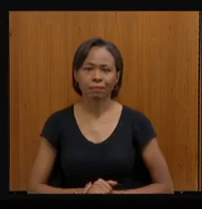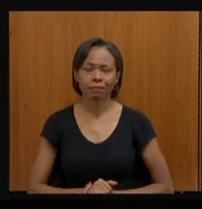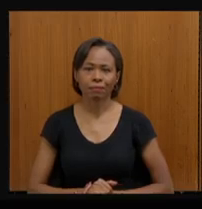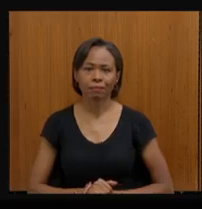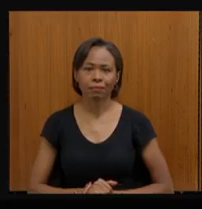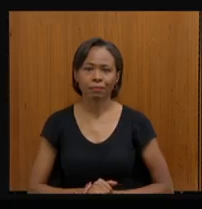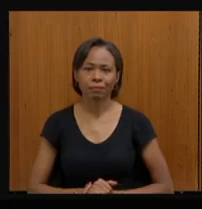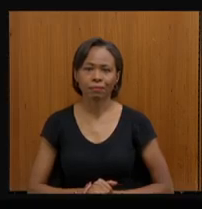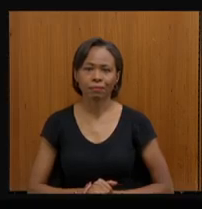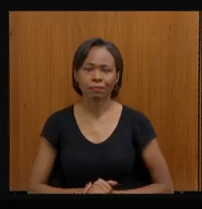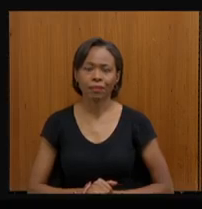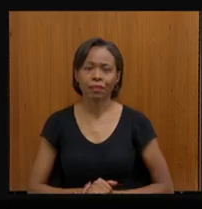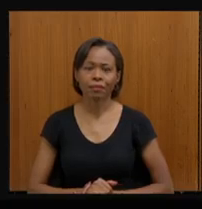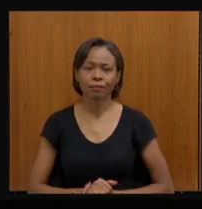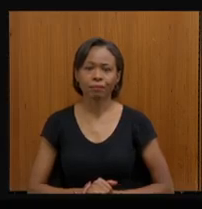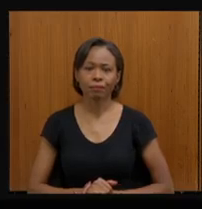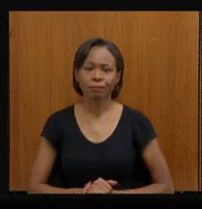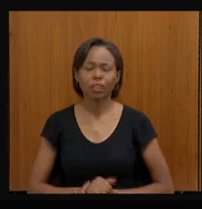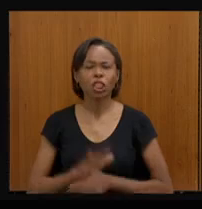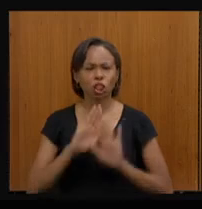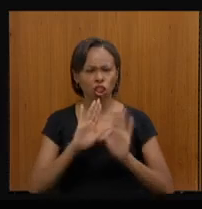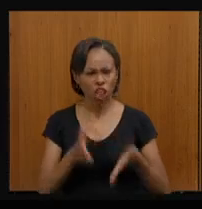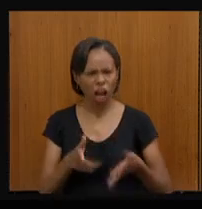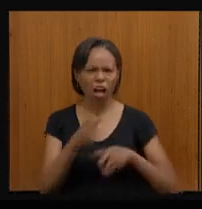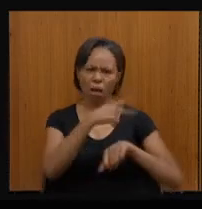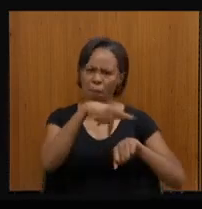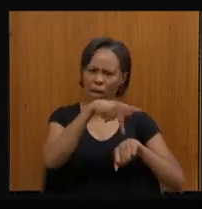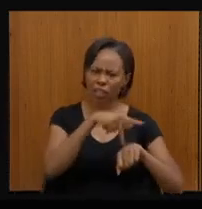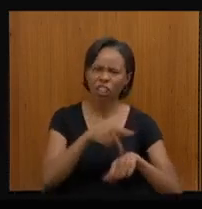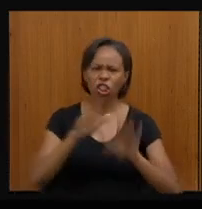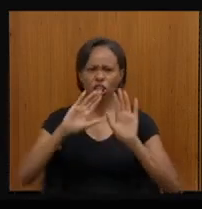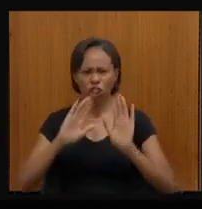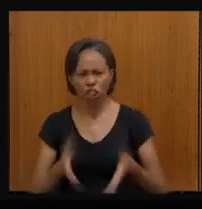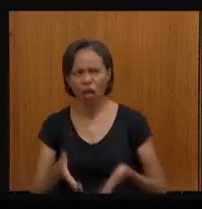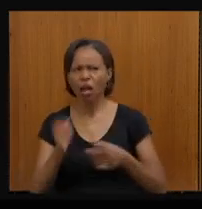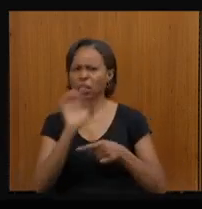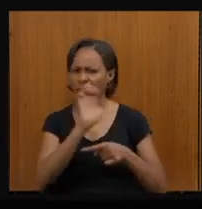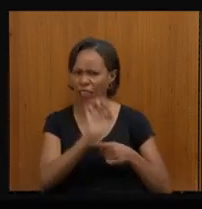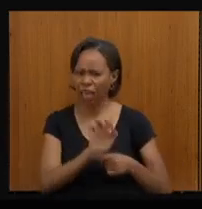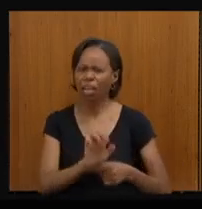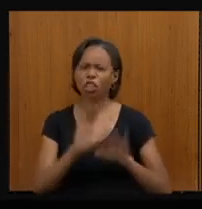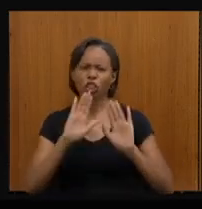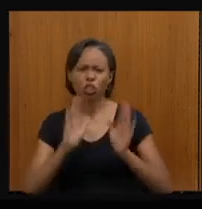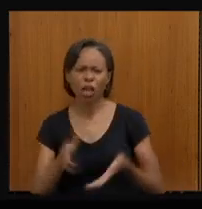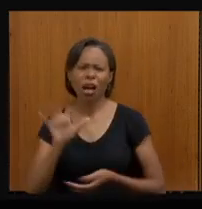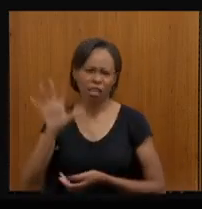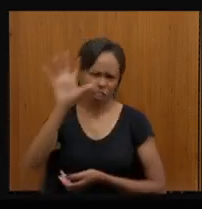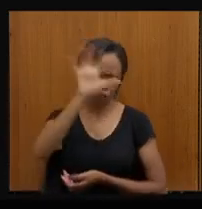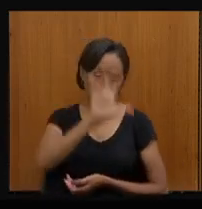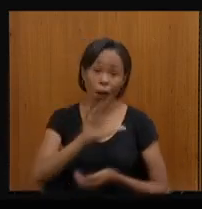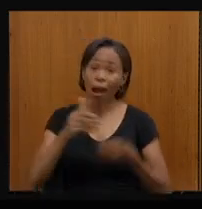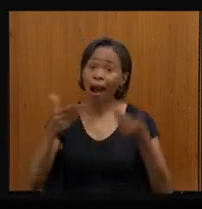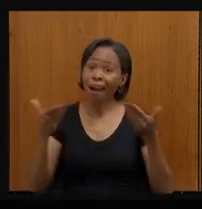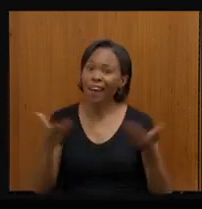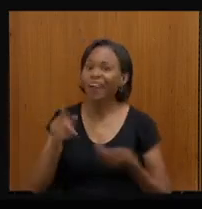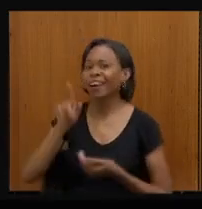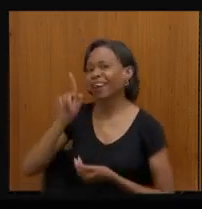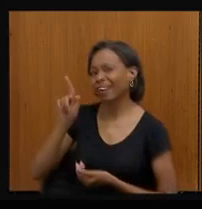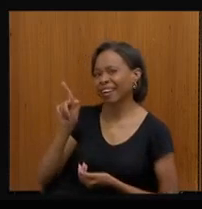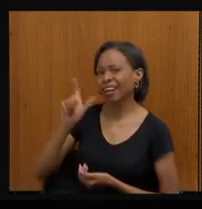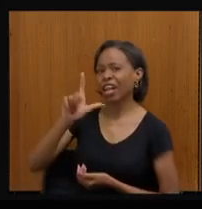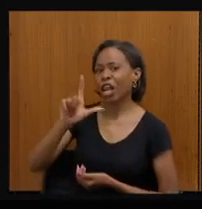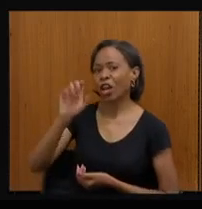agora a gente tá gente falou para ir a gente falou deitado a gente falou Regional e agora eu gostaria de falar um pouquinho do de Los Angeles é é